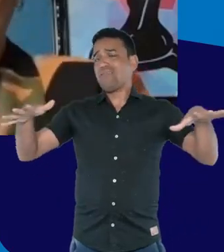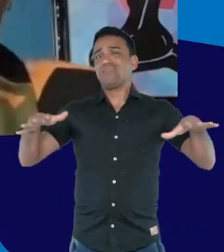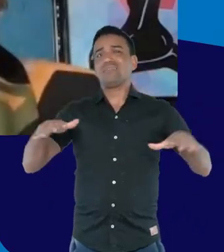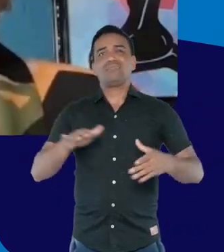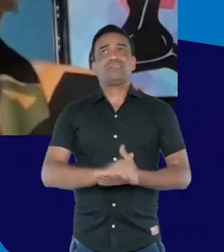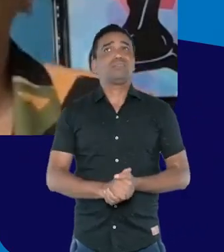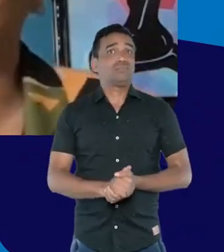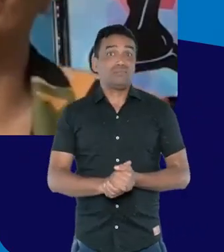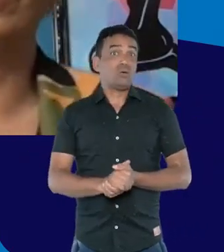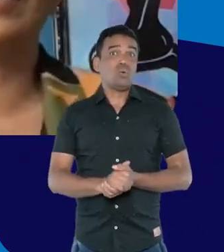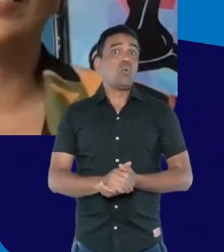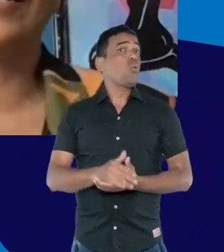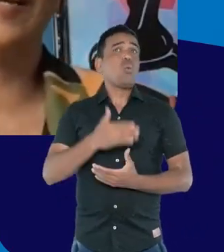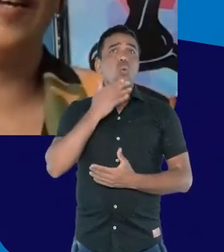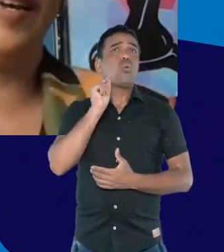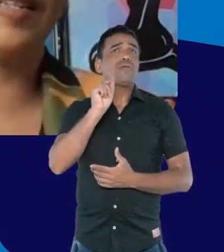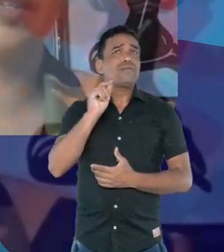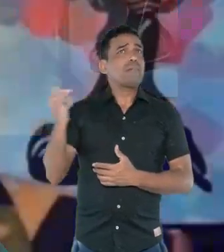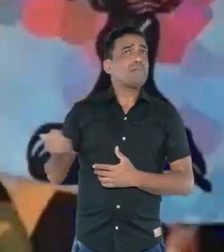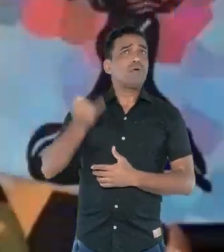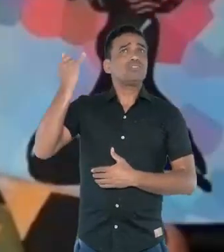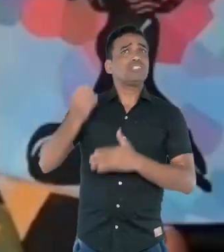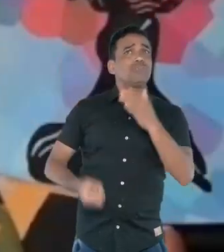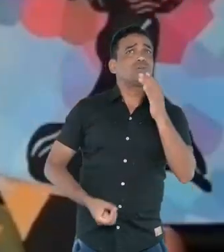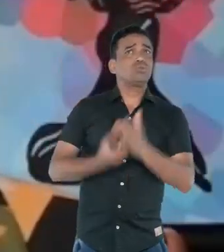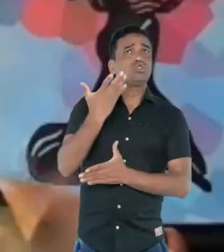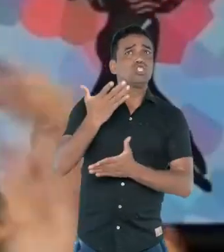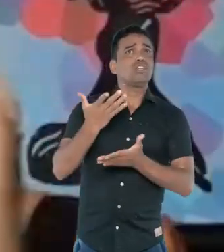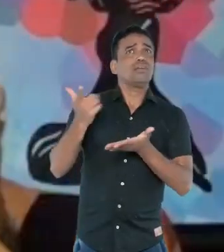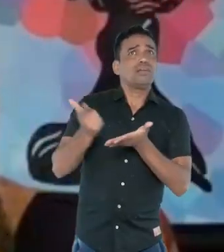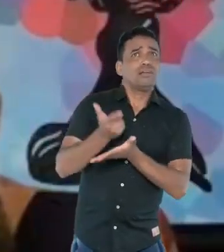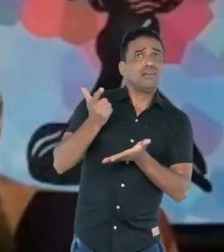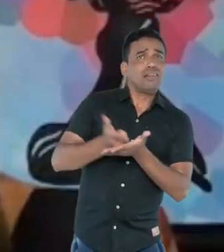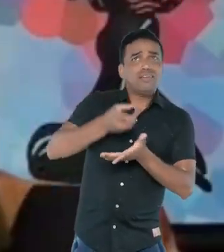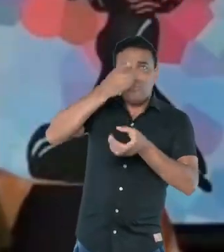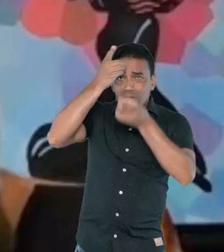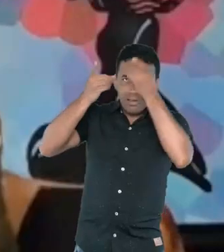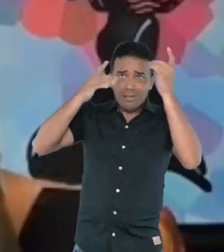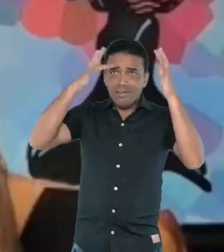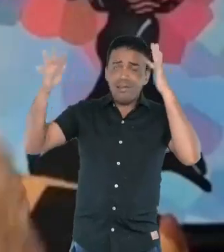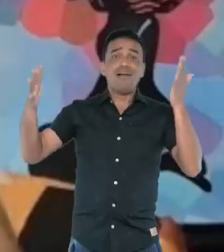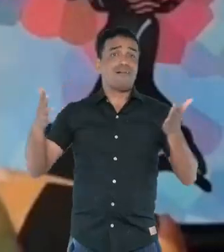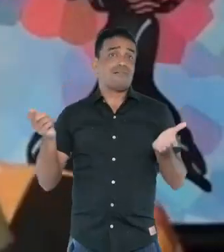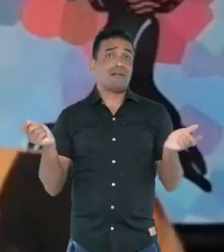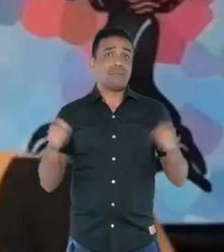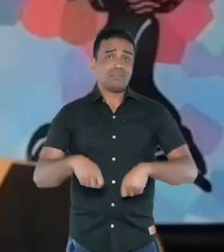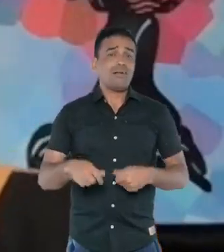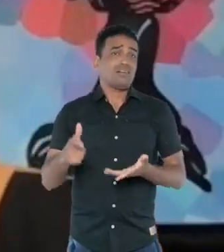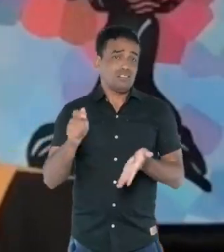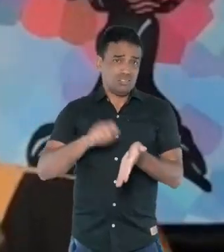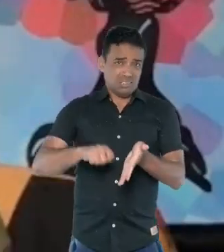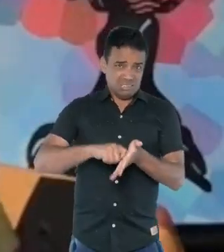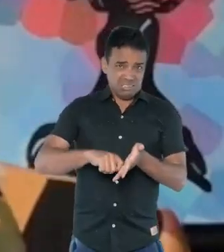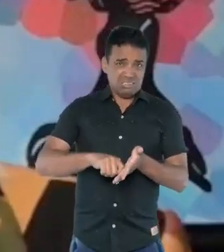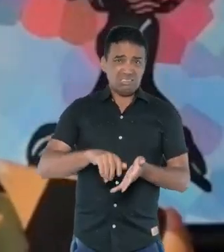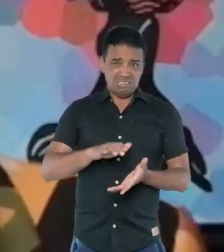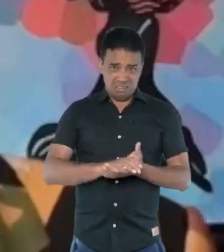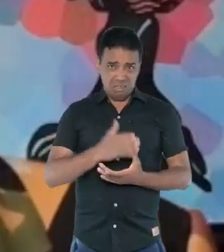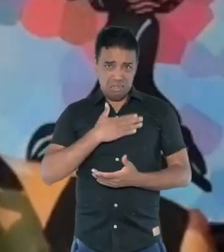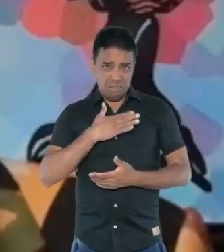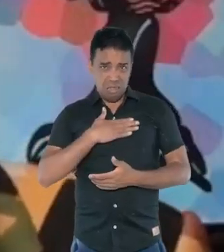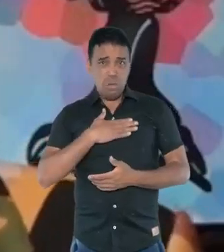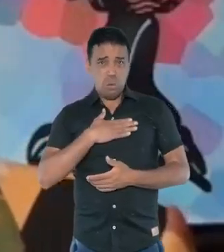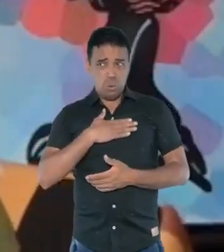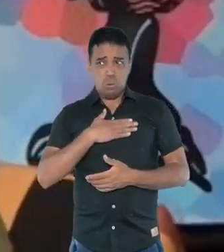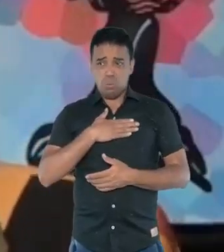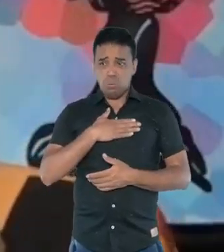criar mais um livro? Essas dúvidas da própria capacidade de escrita. Será que eu sei escrever